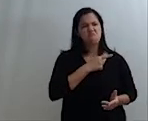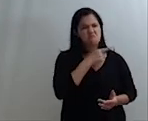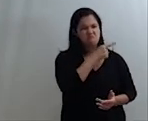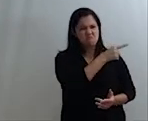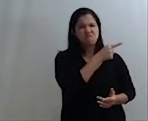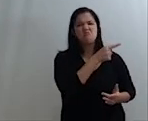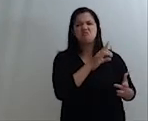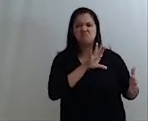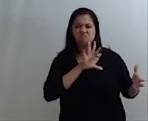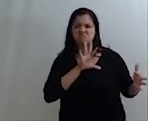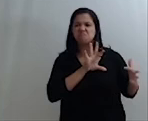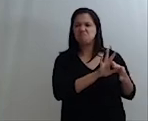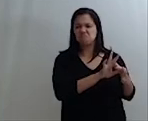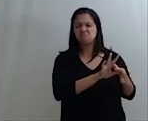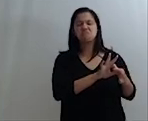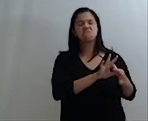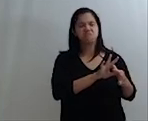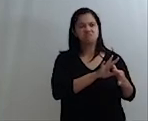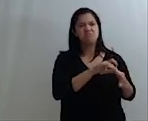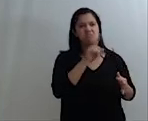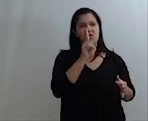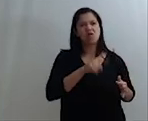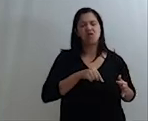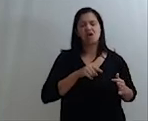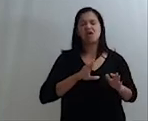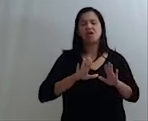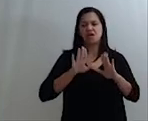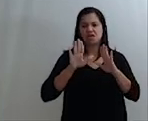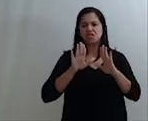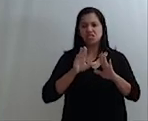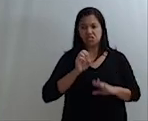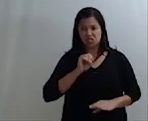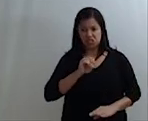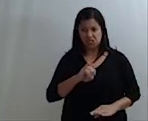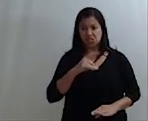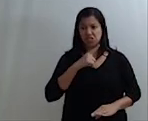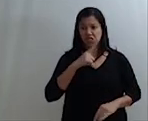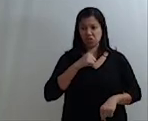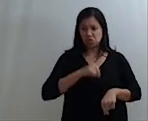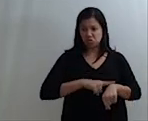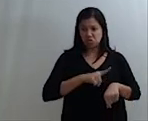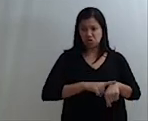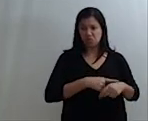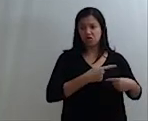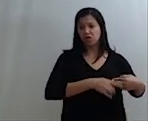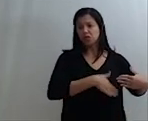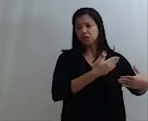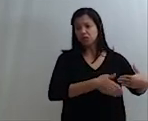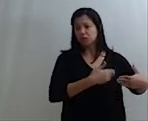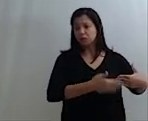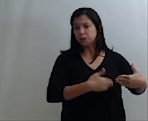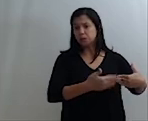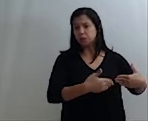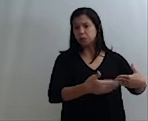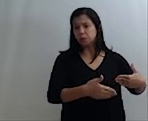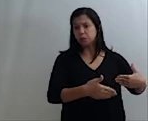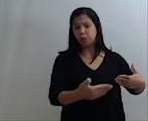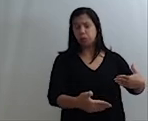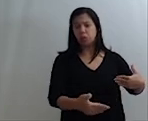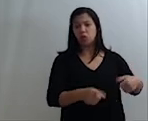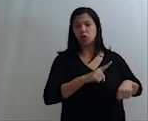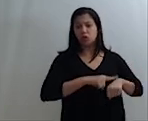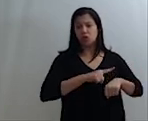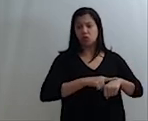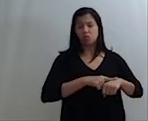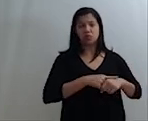sustentação eh se há um Prazo Longo desde a o início da ação penal e há um